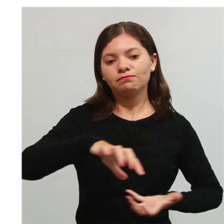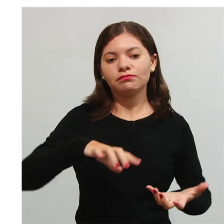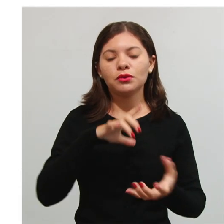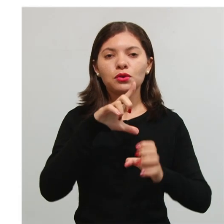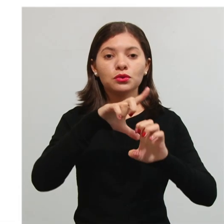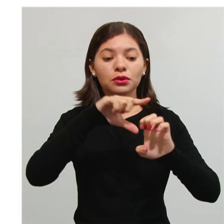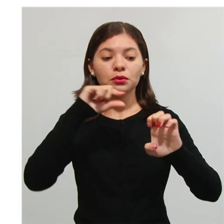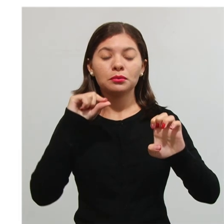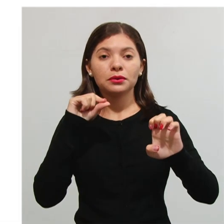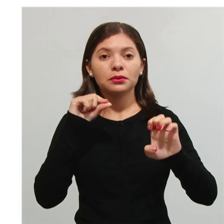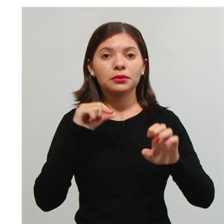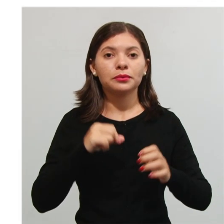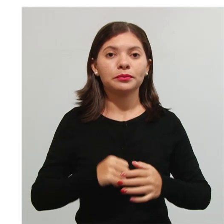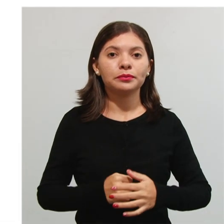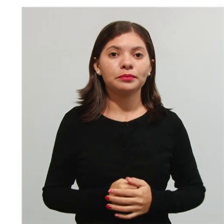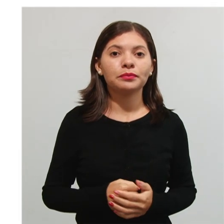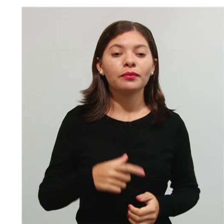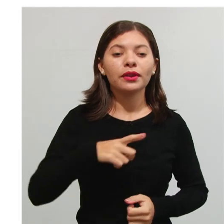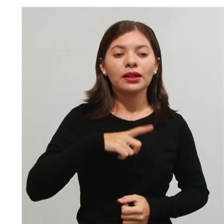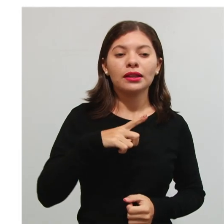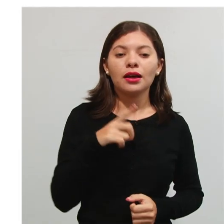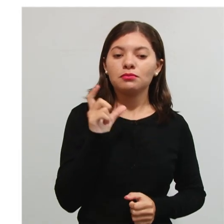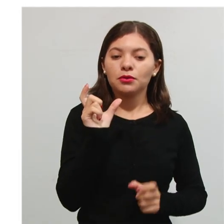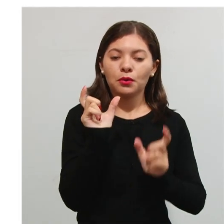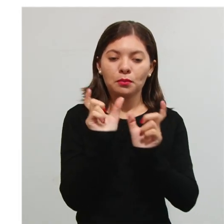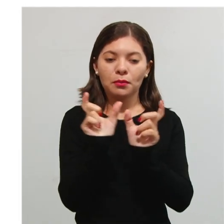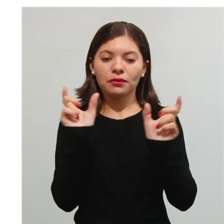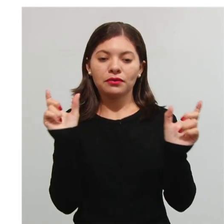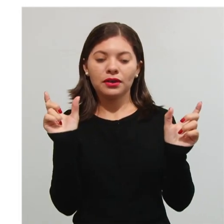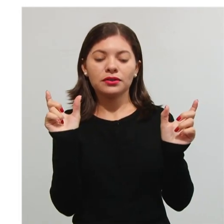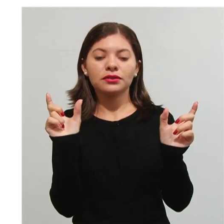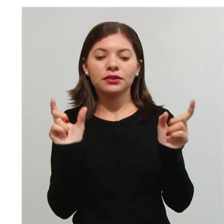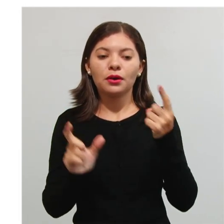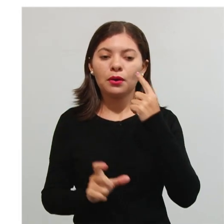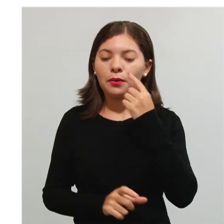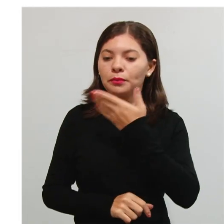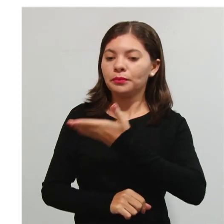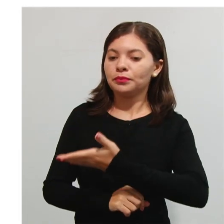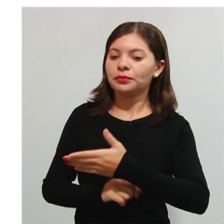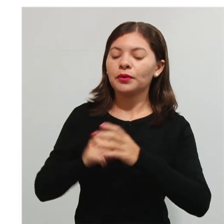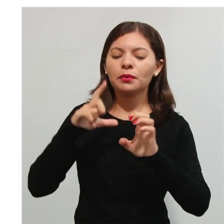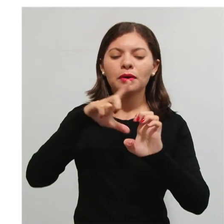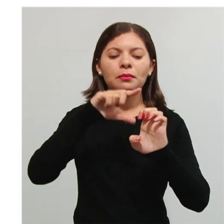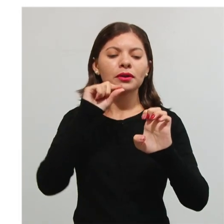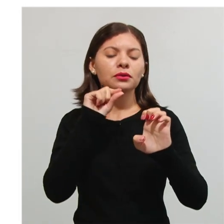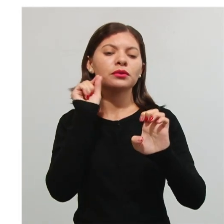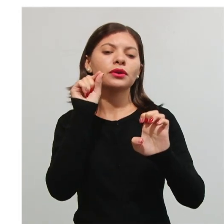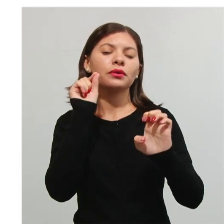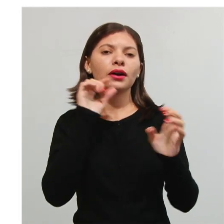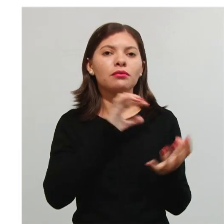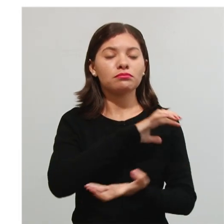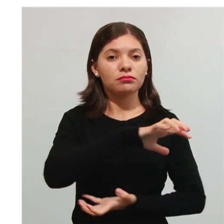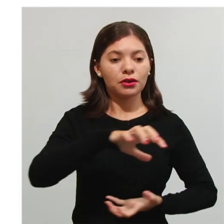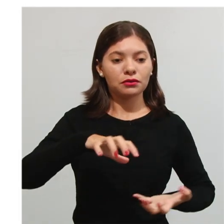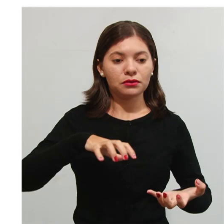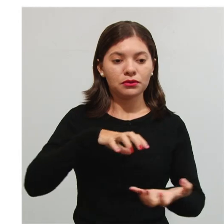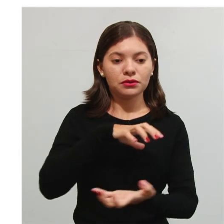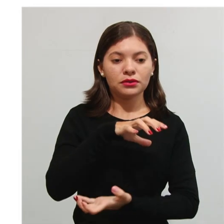do empreendedor. Nós temos aí uma frase de Timmons que diz: o empreendedorismo é uma revolução